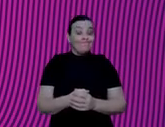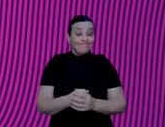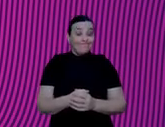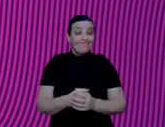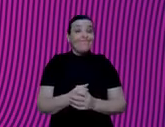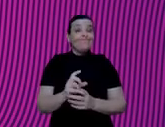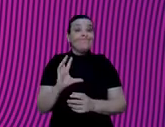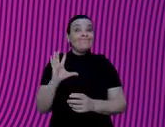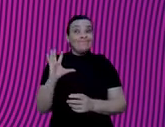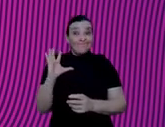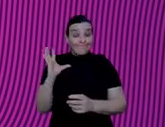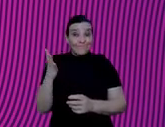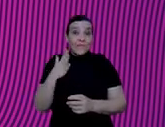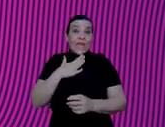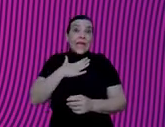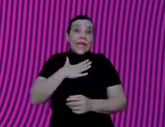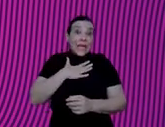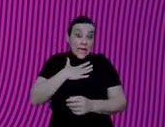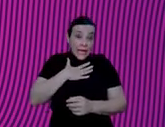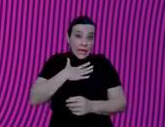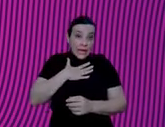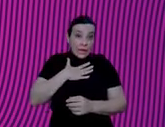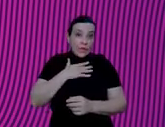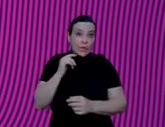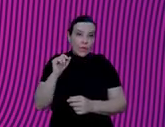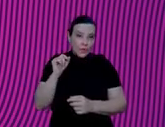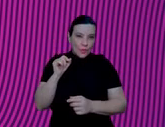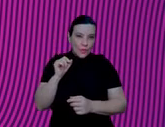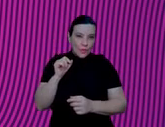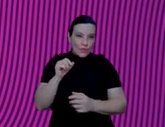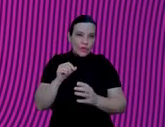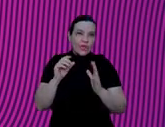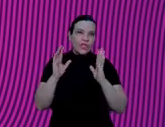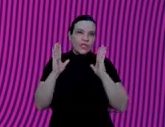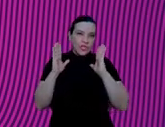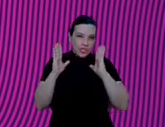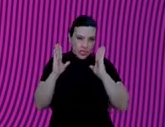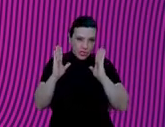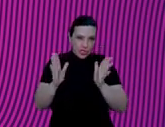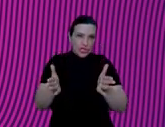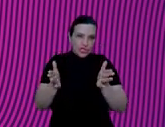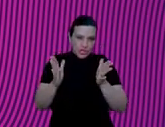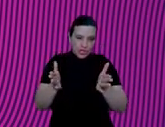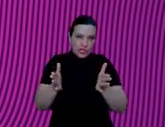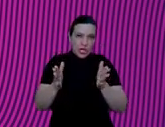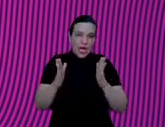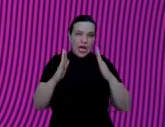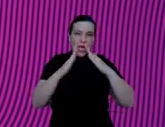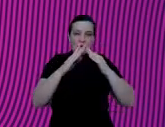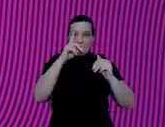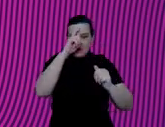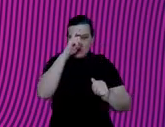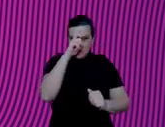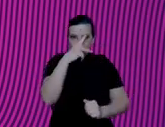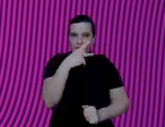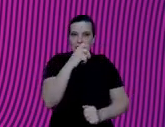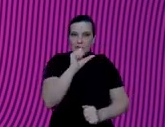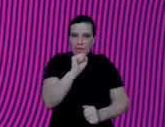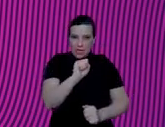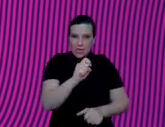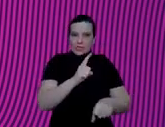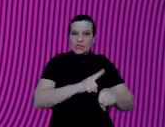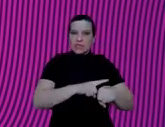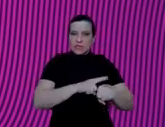Eu que dei plantão de cefaleia em emergência neurológica por um bom tempo e